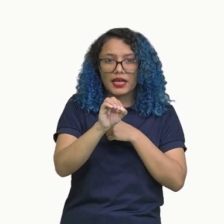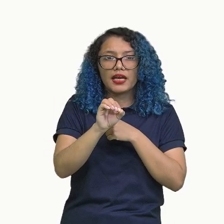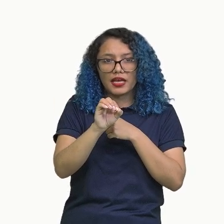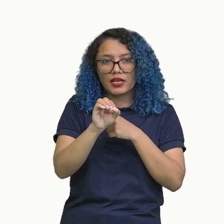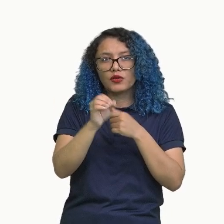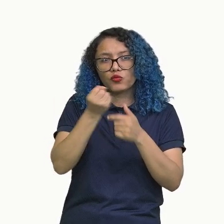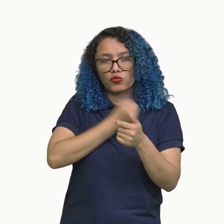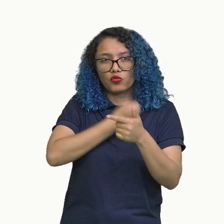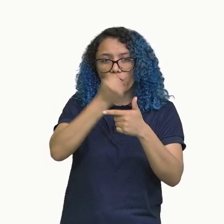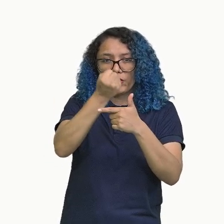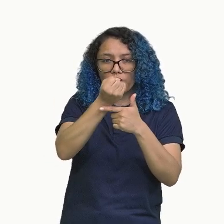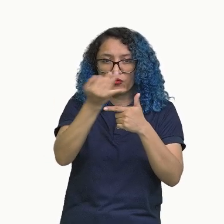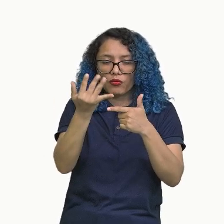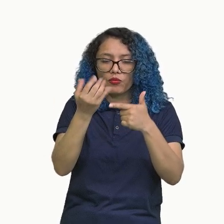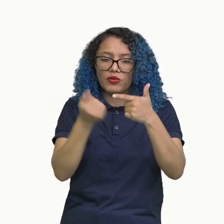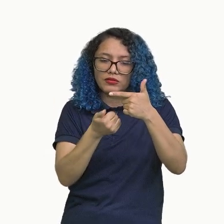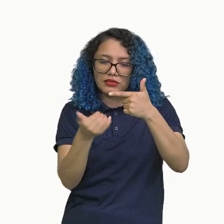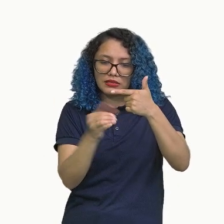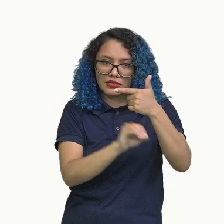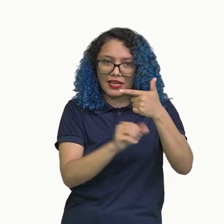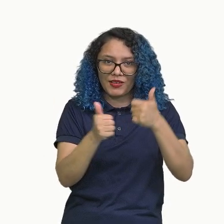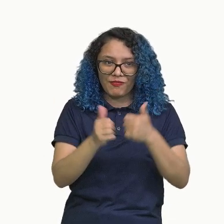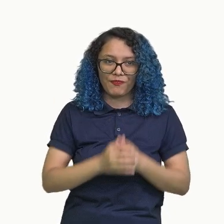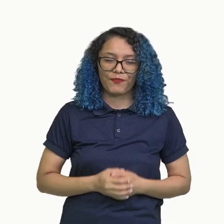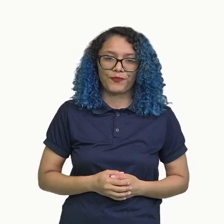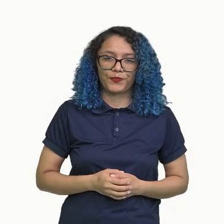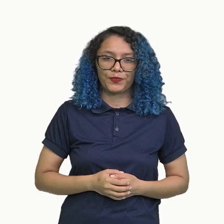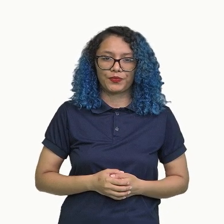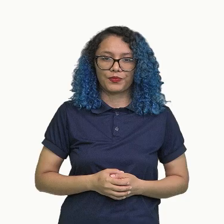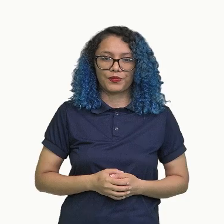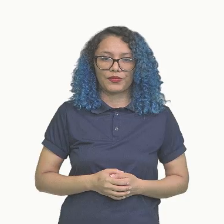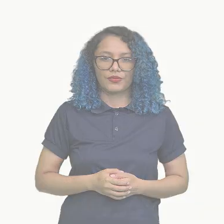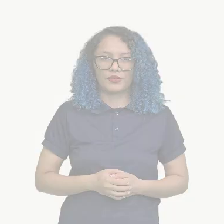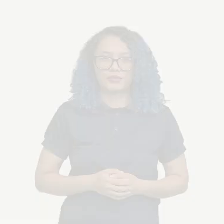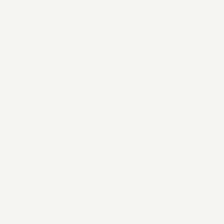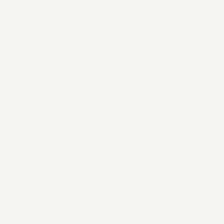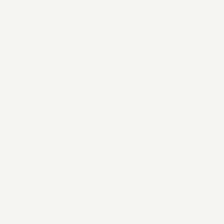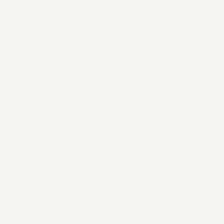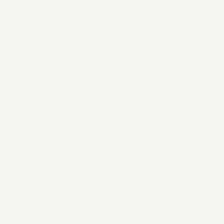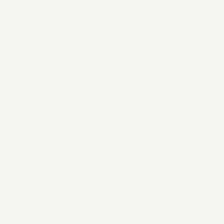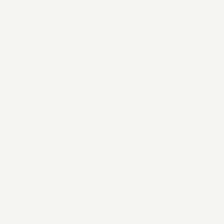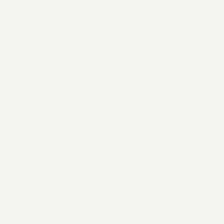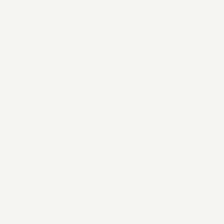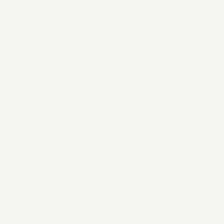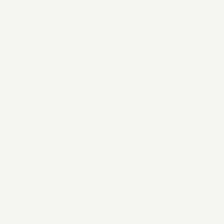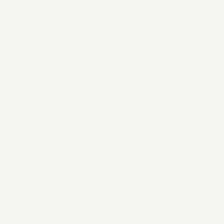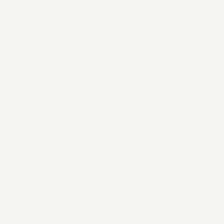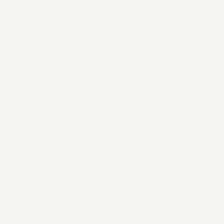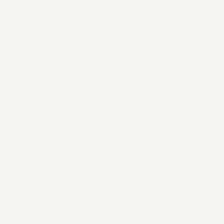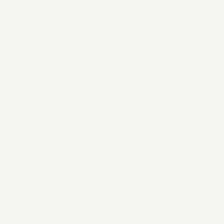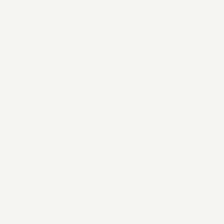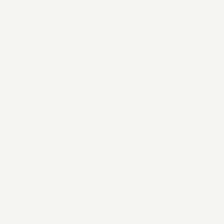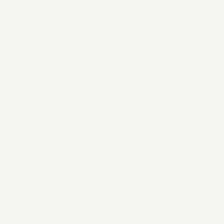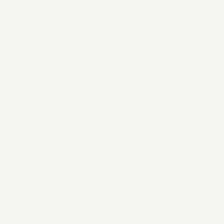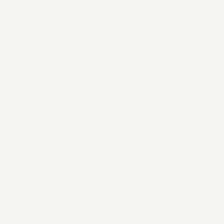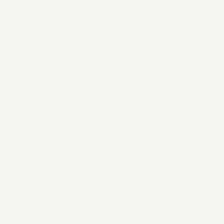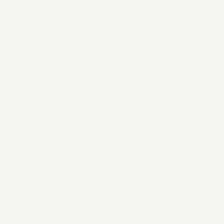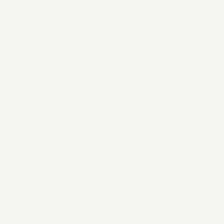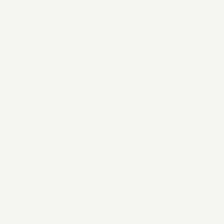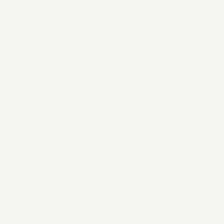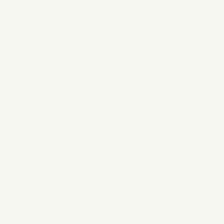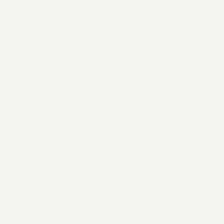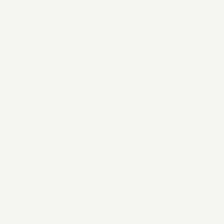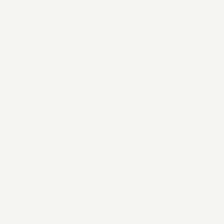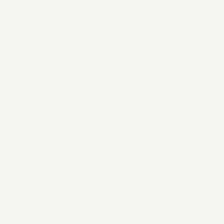em 100. Tudo bem? Então, para ficar mais fácil para você entender, todas as vezes que aparecer esse símbolo, você já sabe que o número